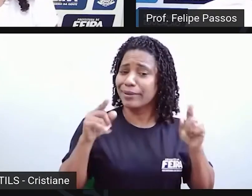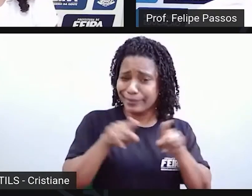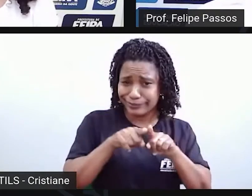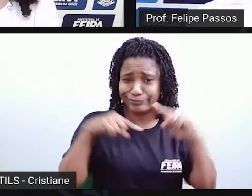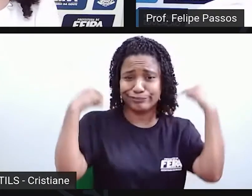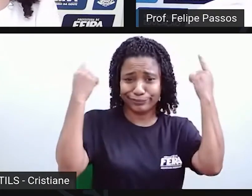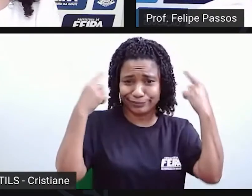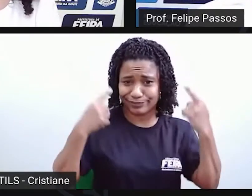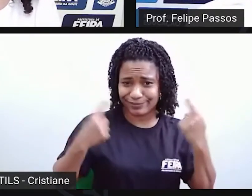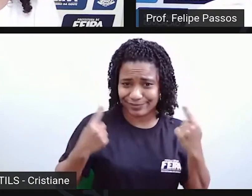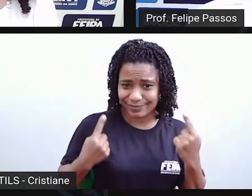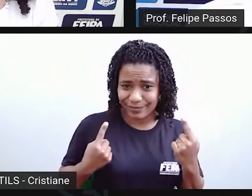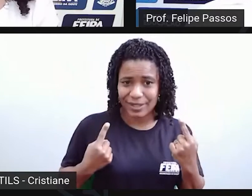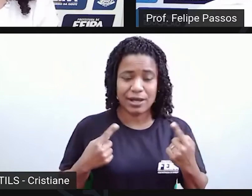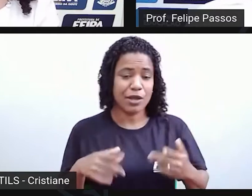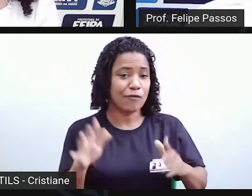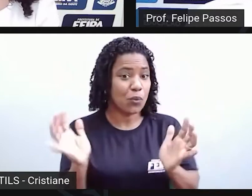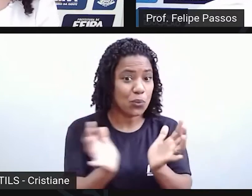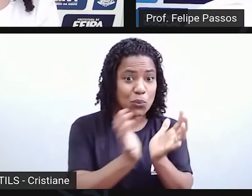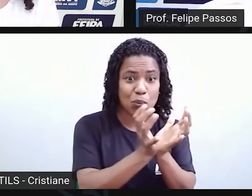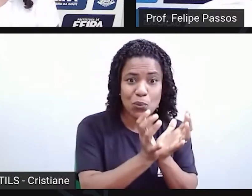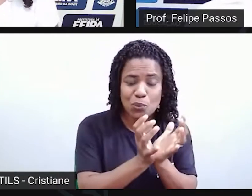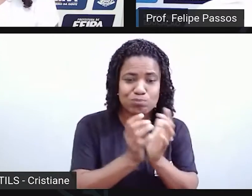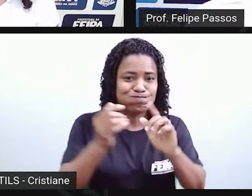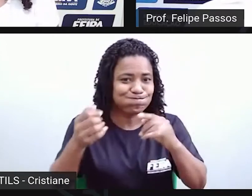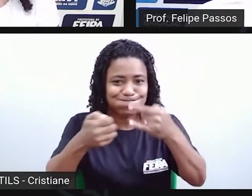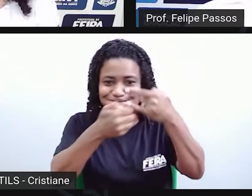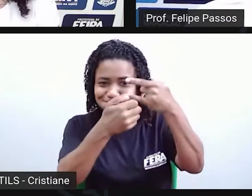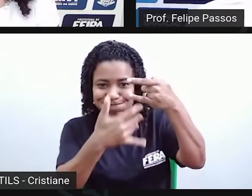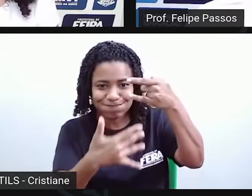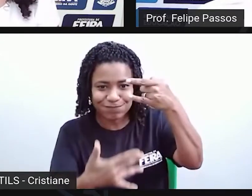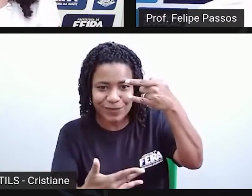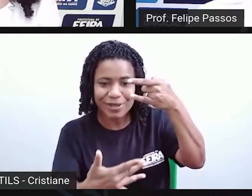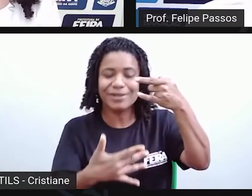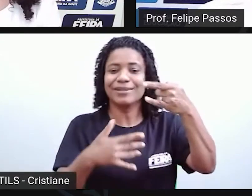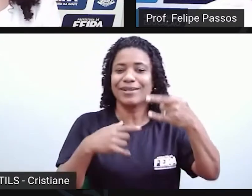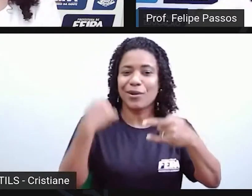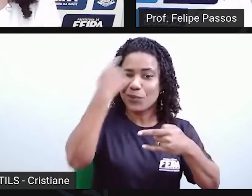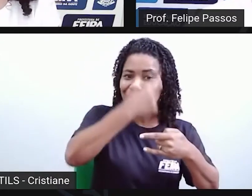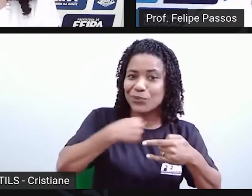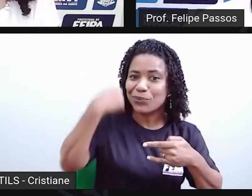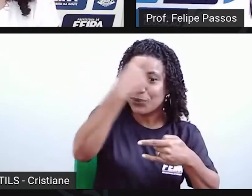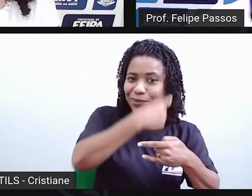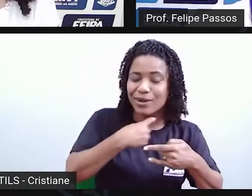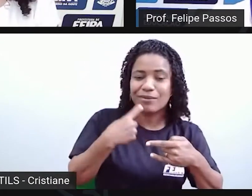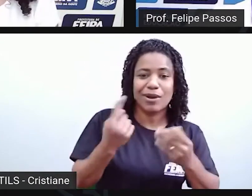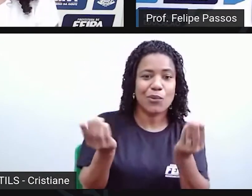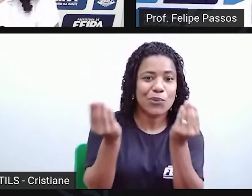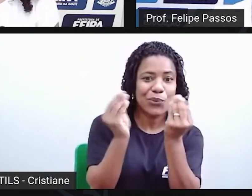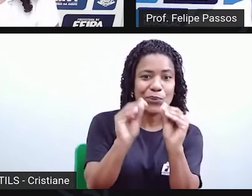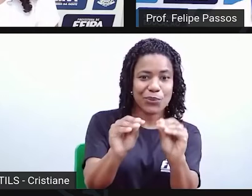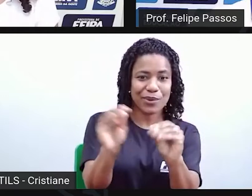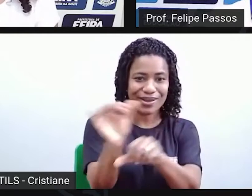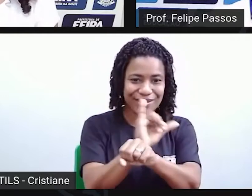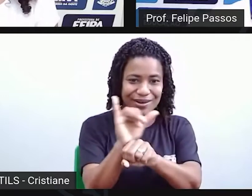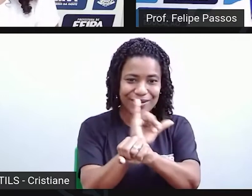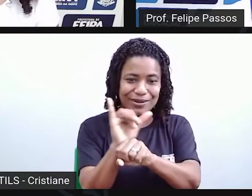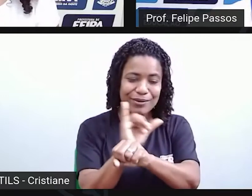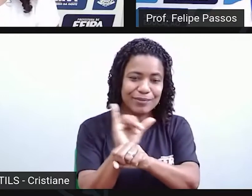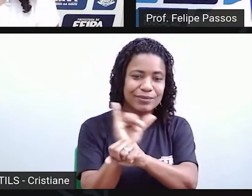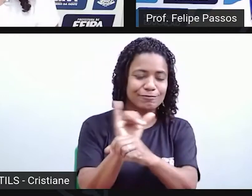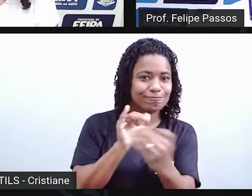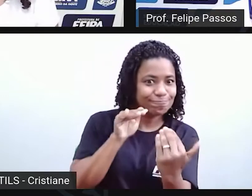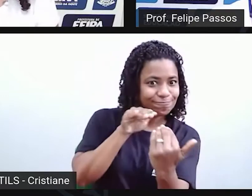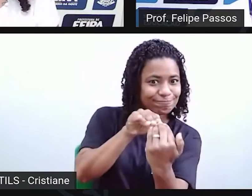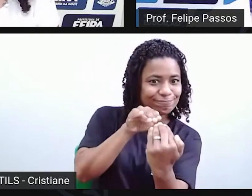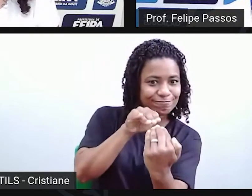buscar páginas, comunidades, grupos, perfis que publicam esse tipo de conteúdo. E à medida em que a gente